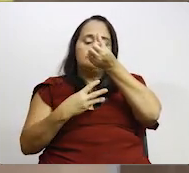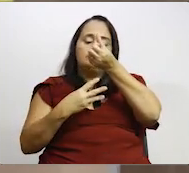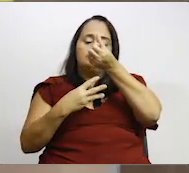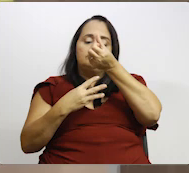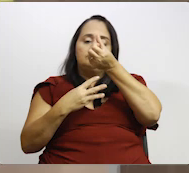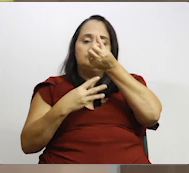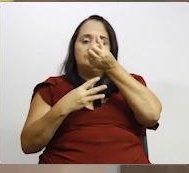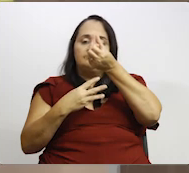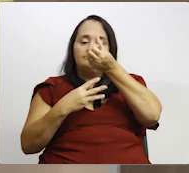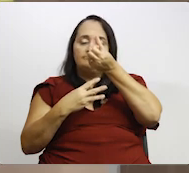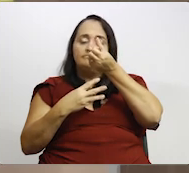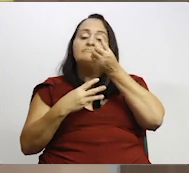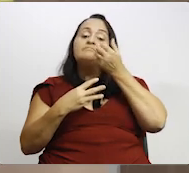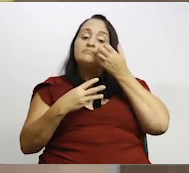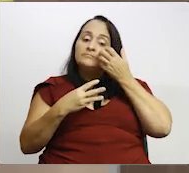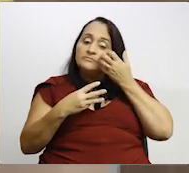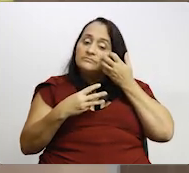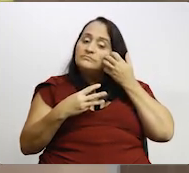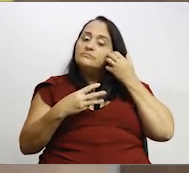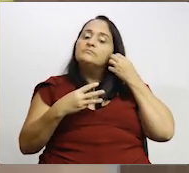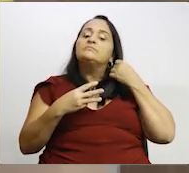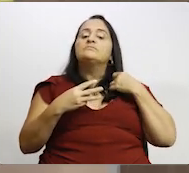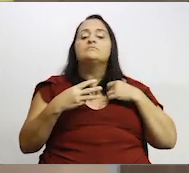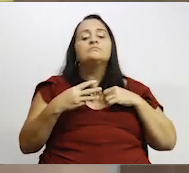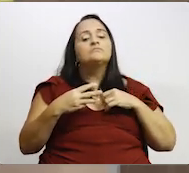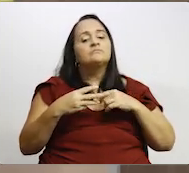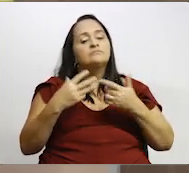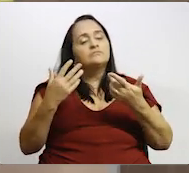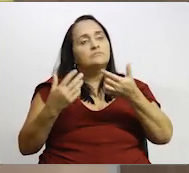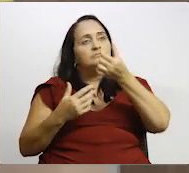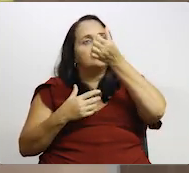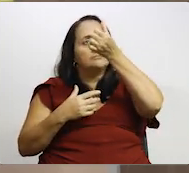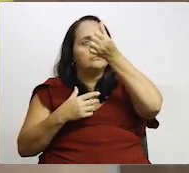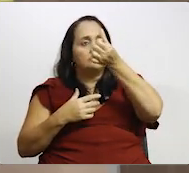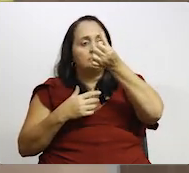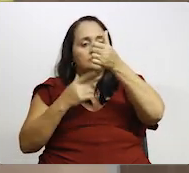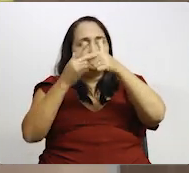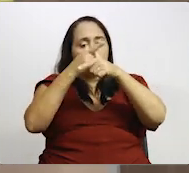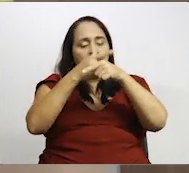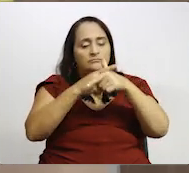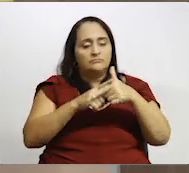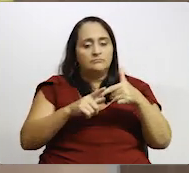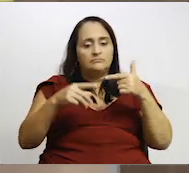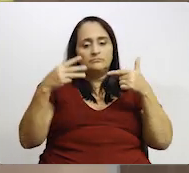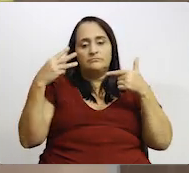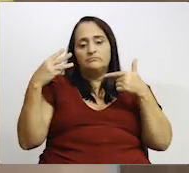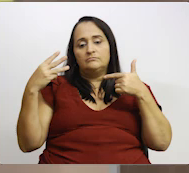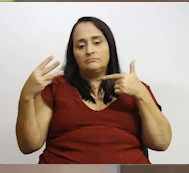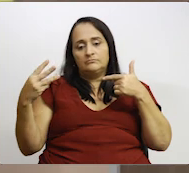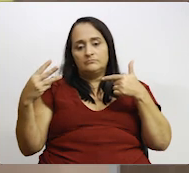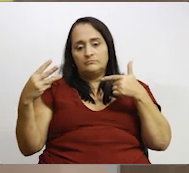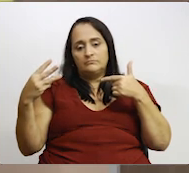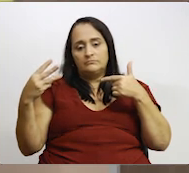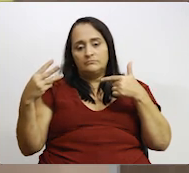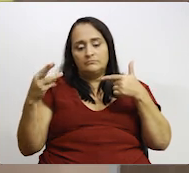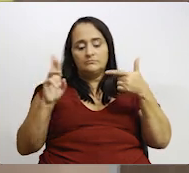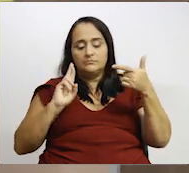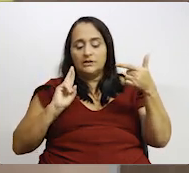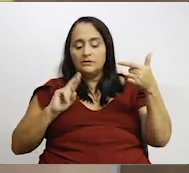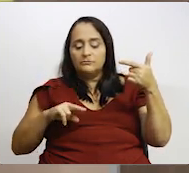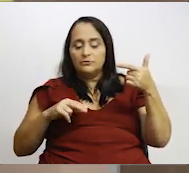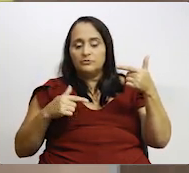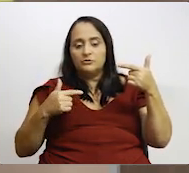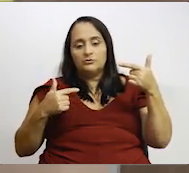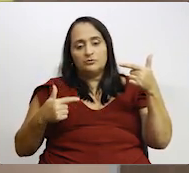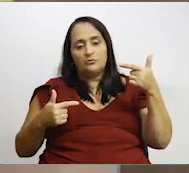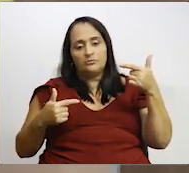para 3 pessoas. Rapidinho. Divido 6 por 3, dá 2.